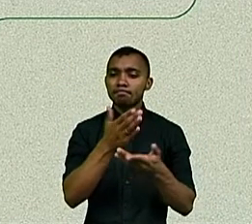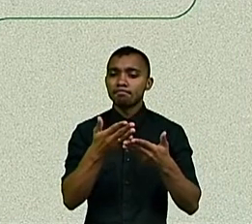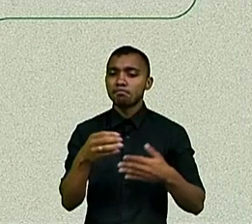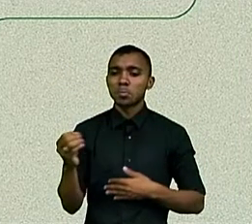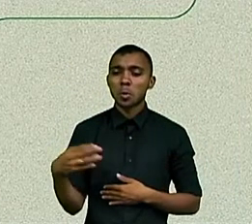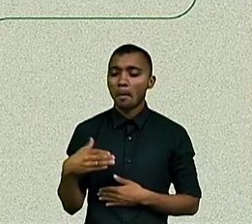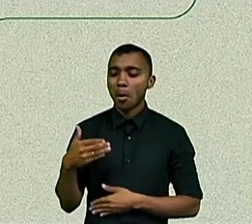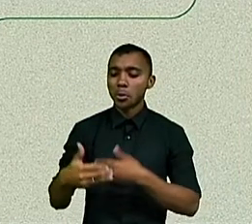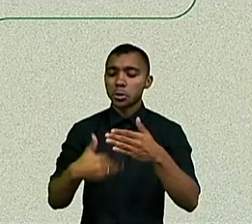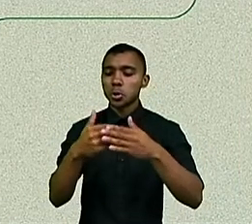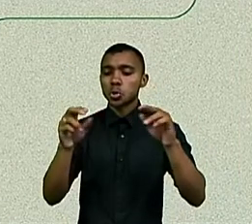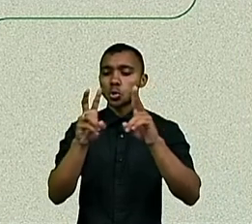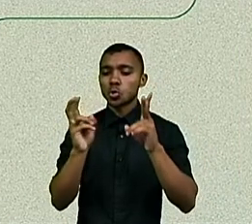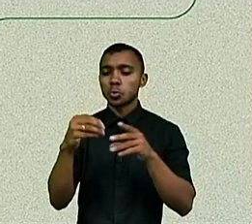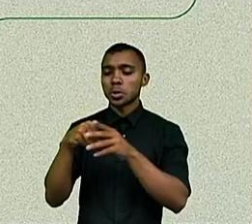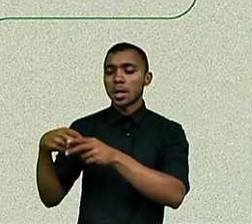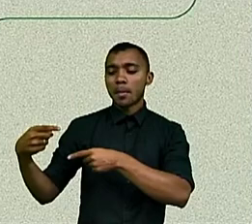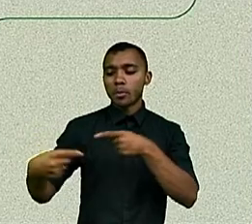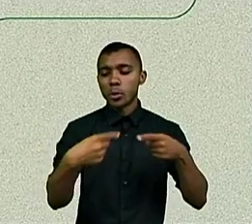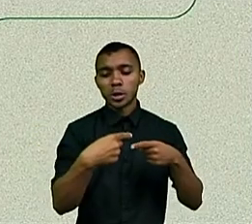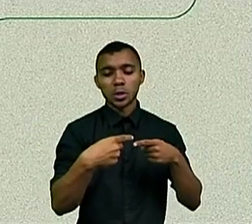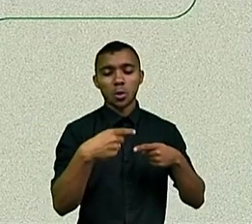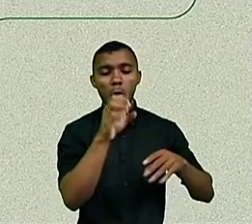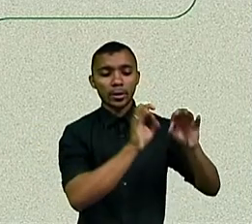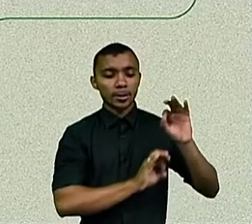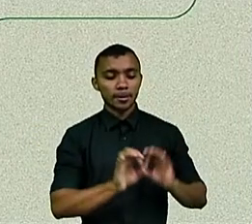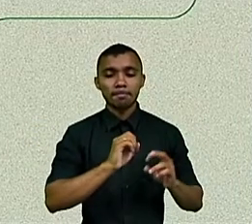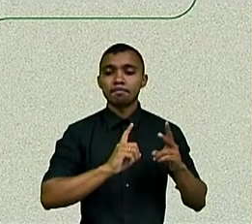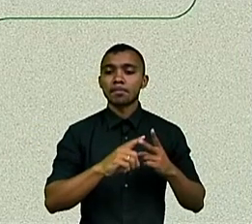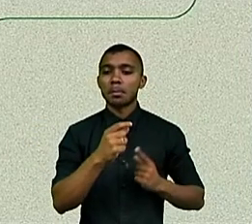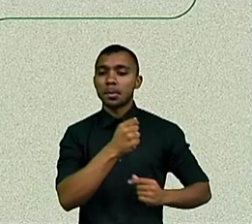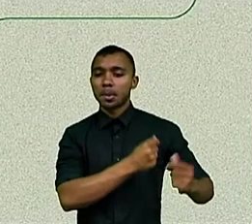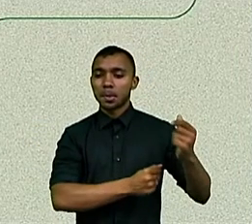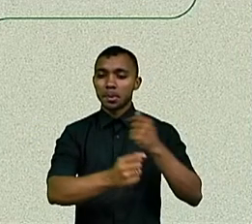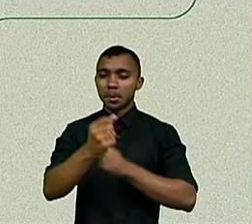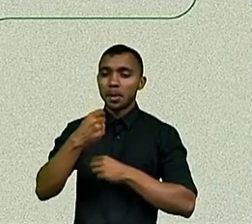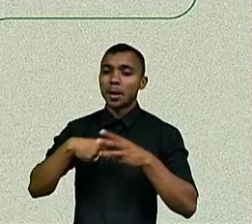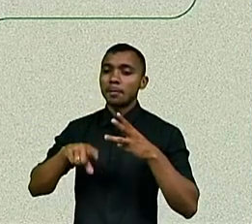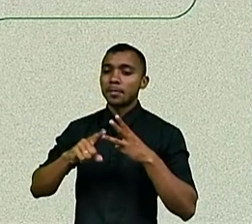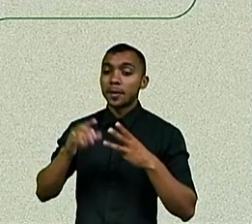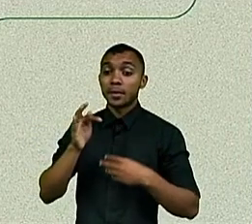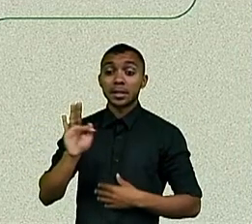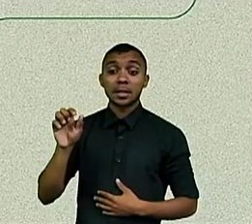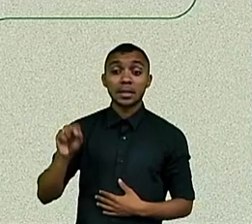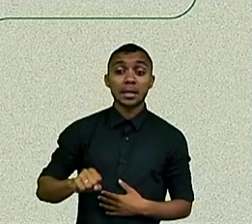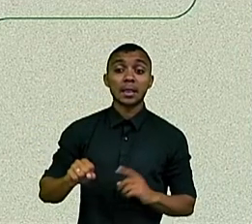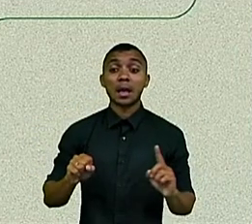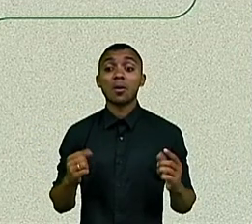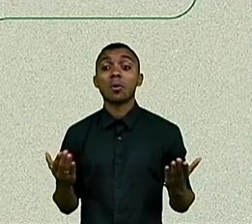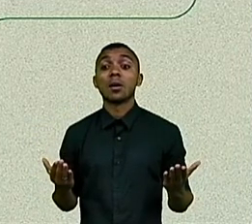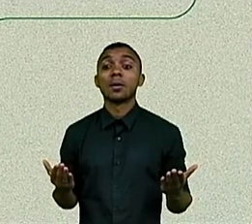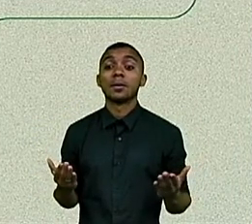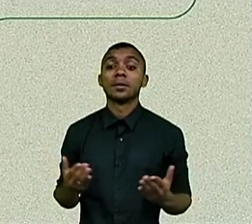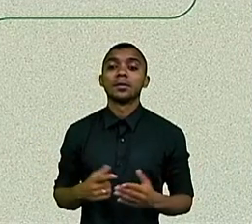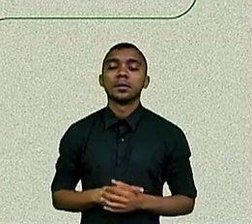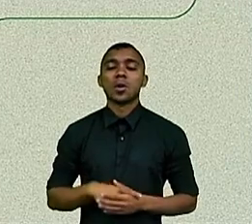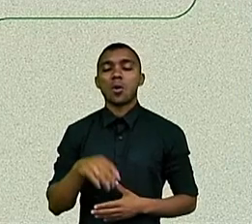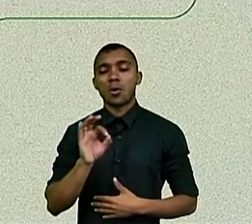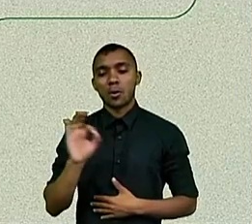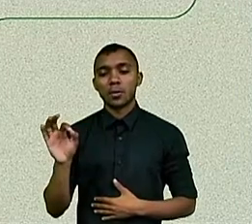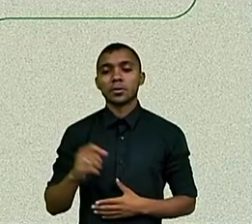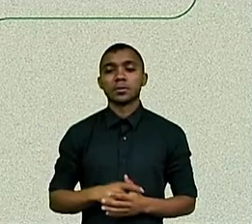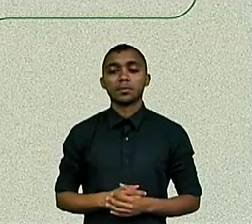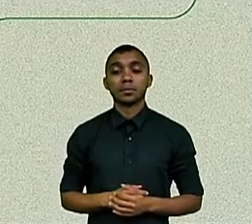de organização da política a intervenção do mercado e a Revolução Francesa sim ou não joia não